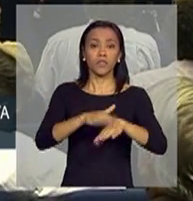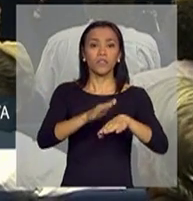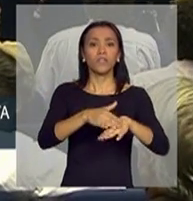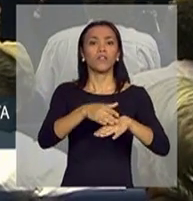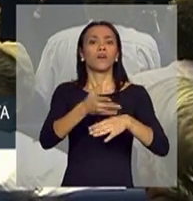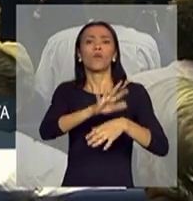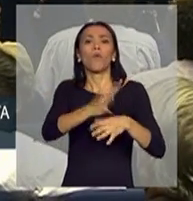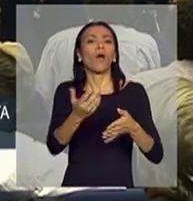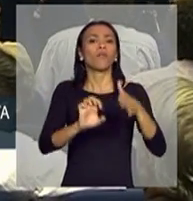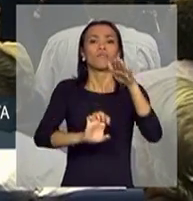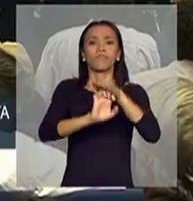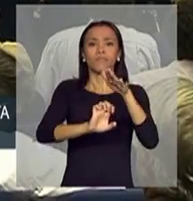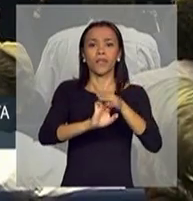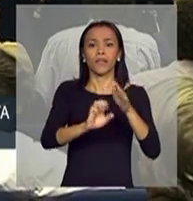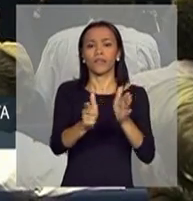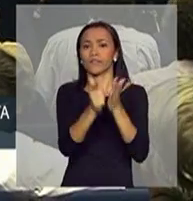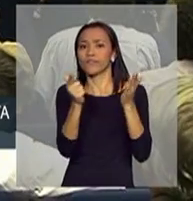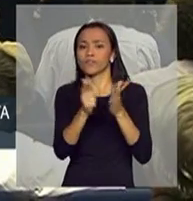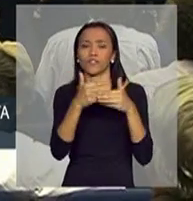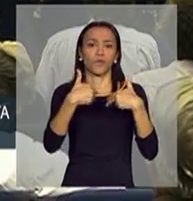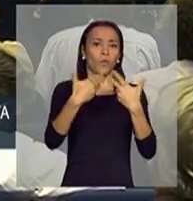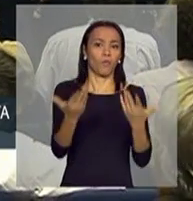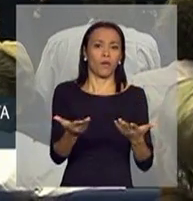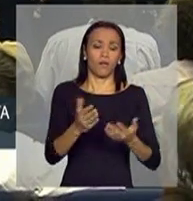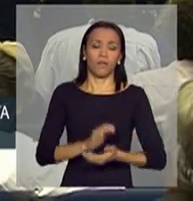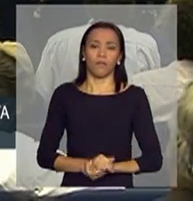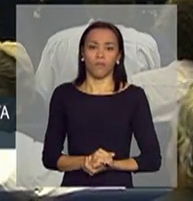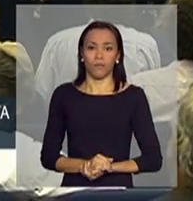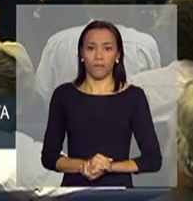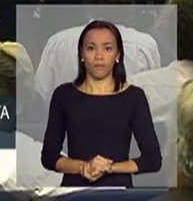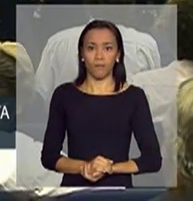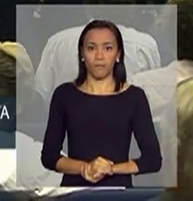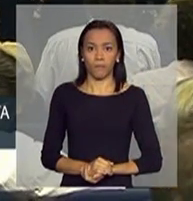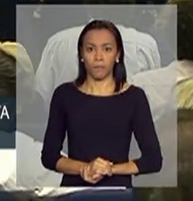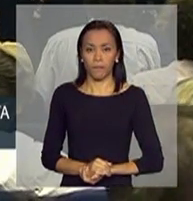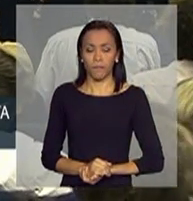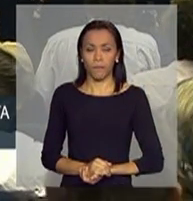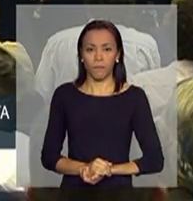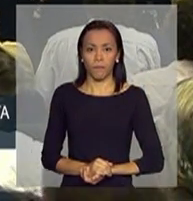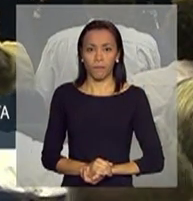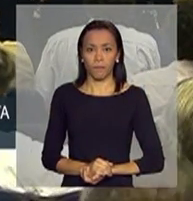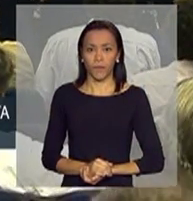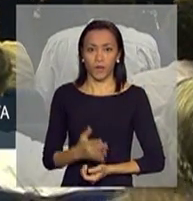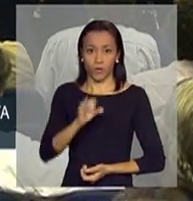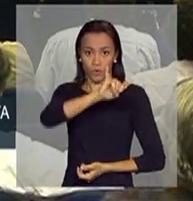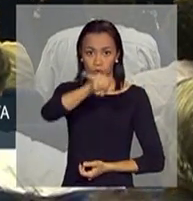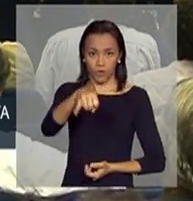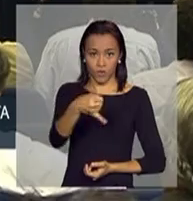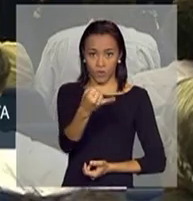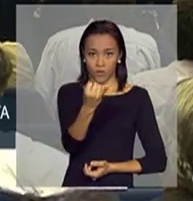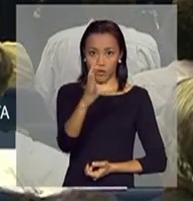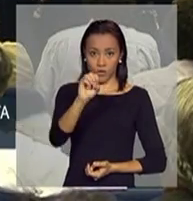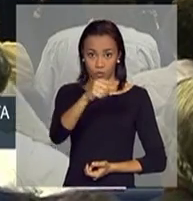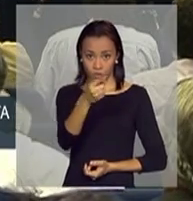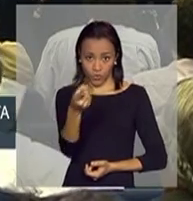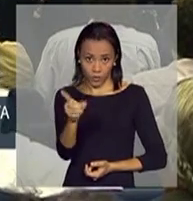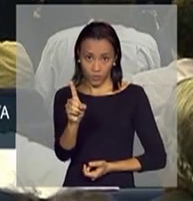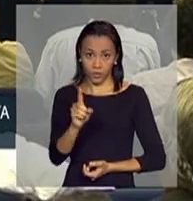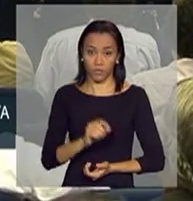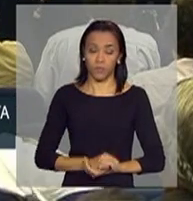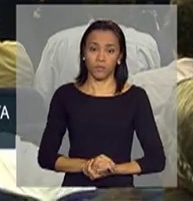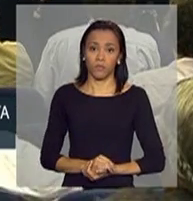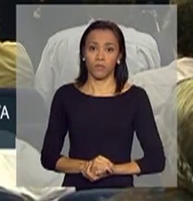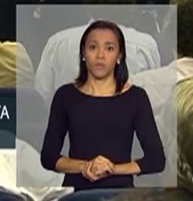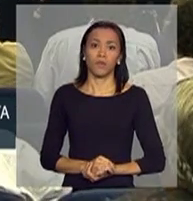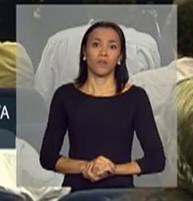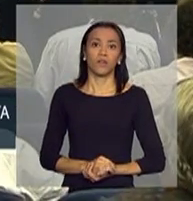o veículo que estão. Evandro Éboli, já identifiquei. João, Cristina,